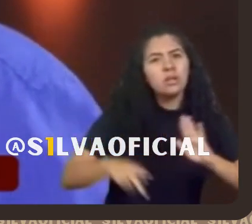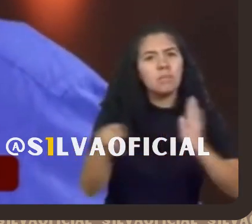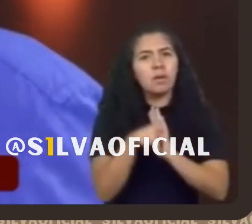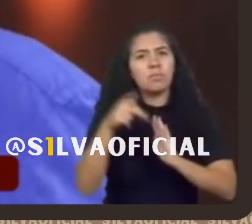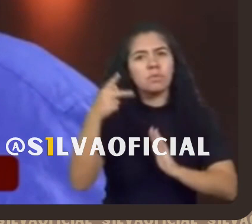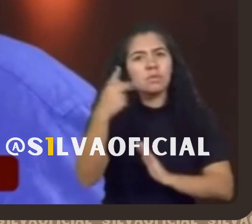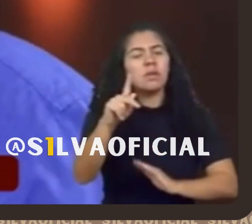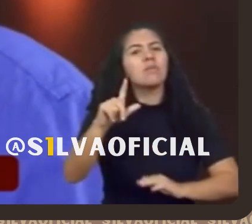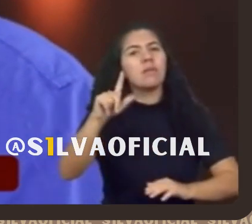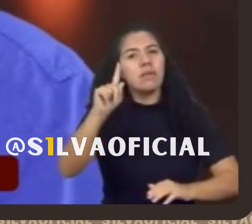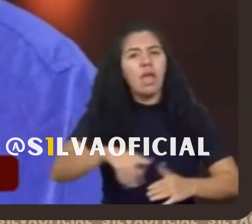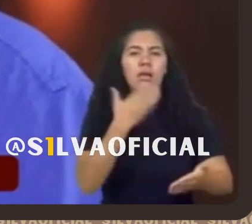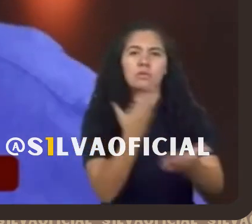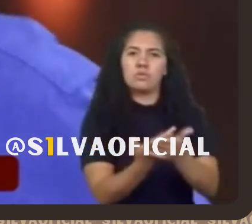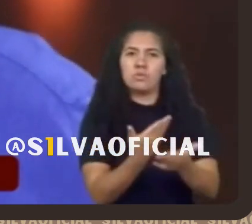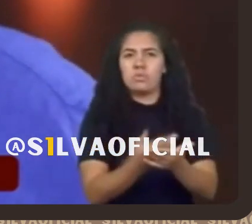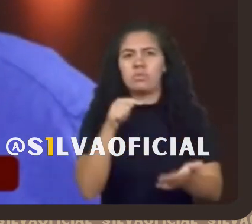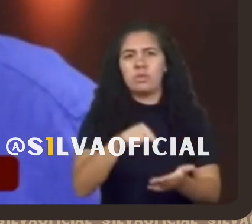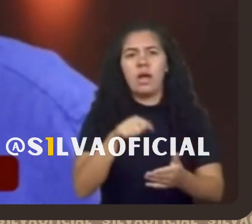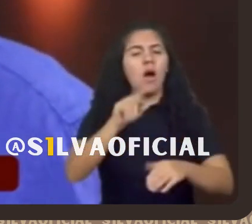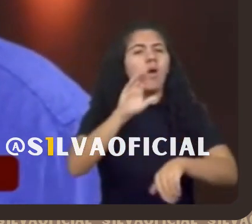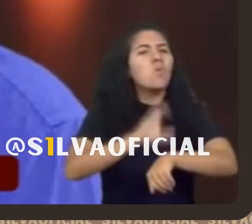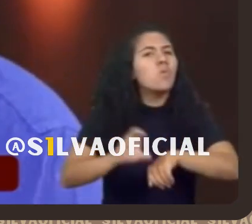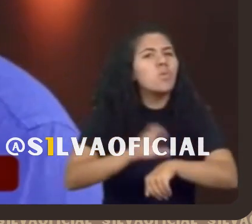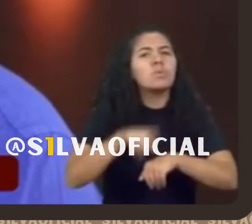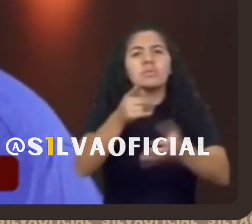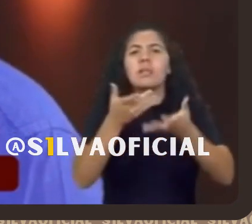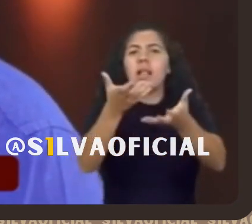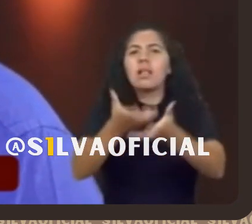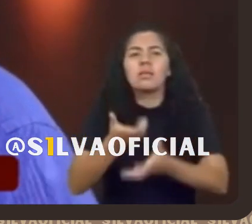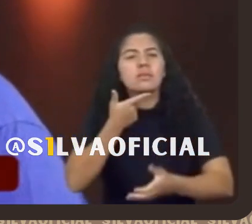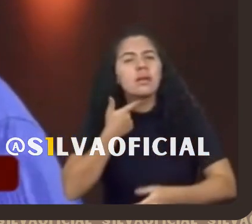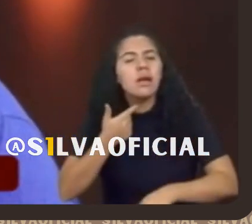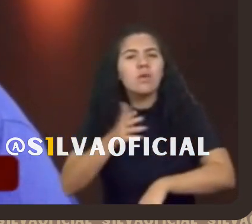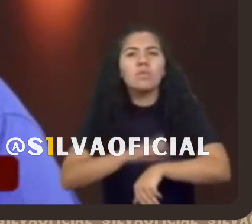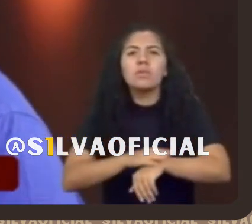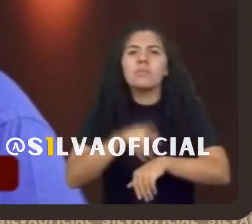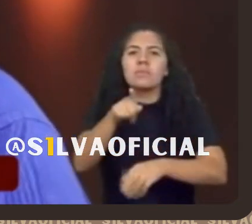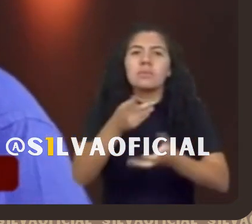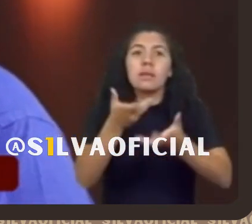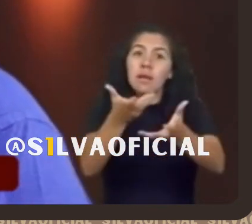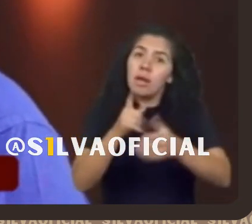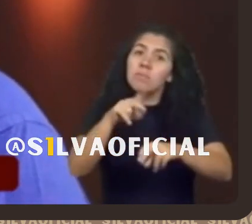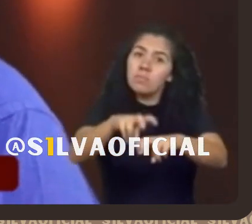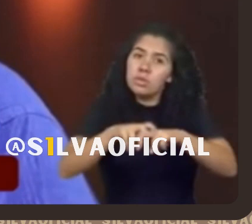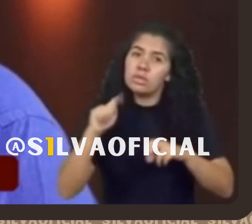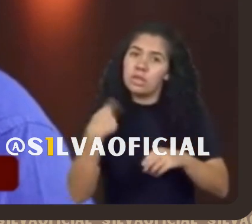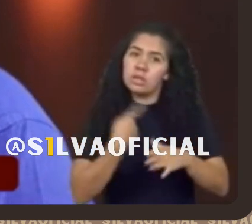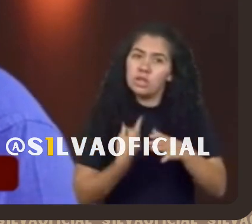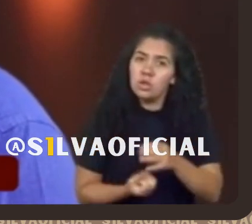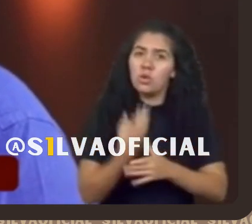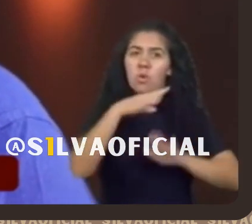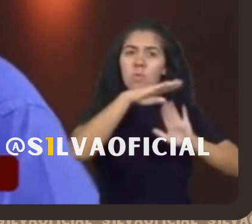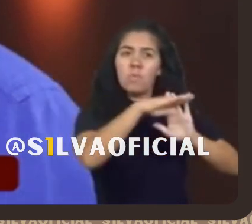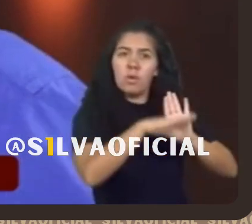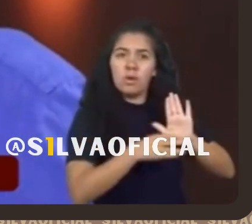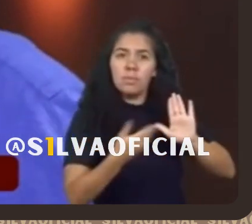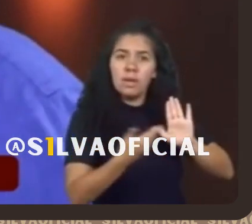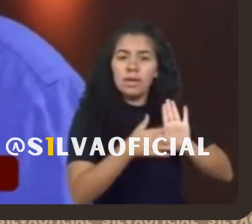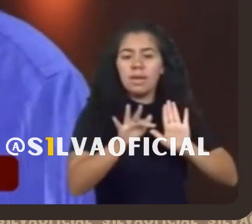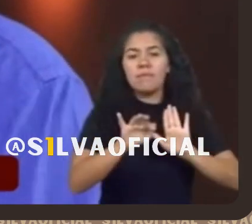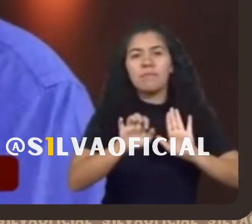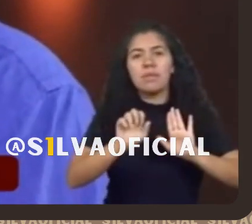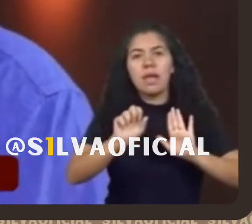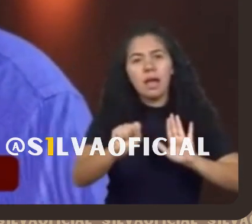o curso que você quiser o tempo que você quiser e é para isso Que Nós criamos o fiéis cara por favor faça